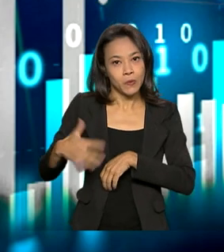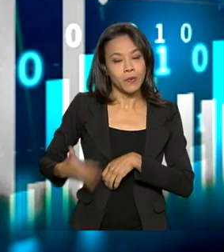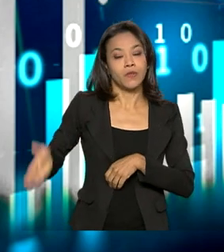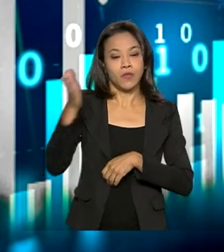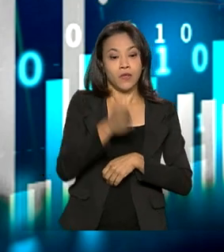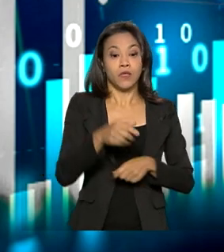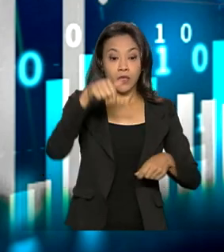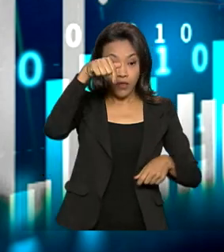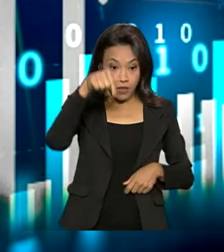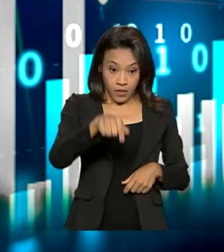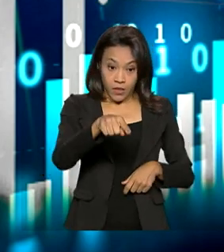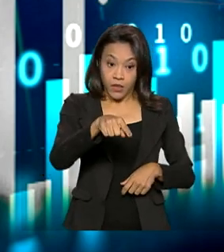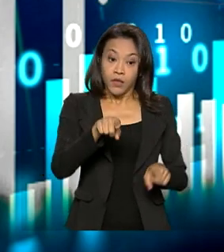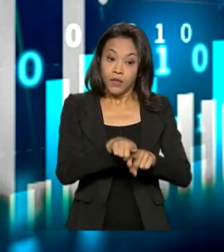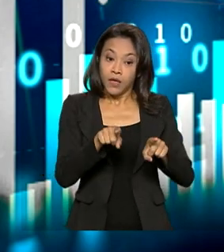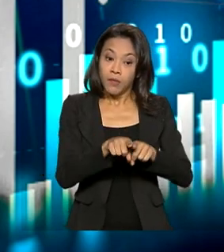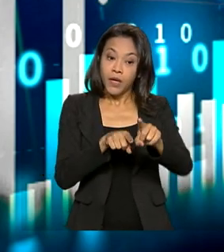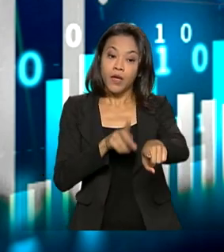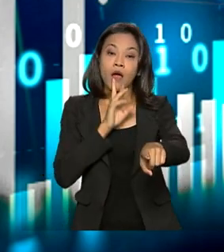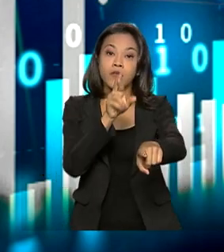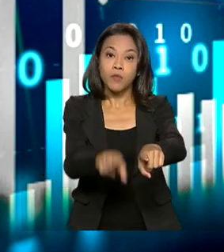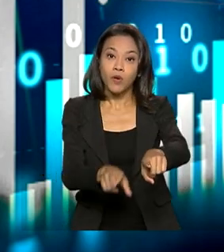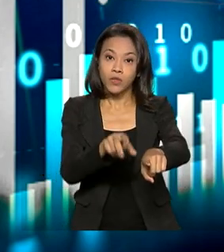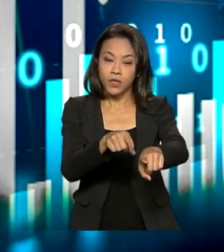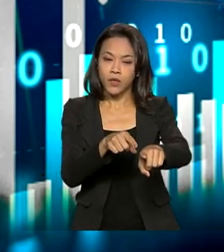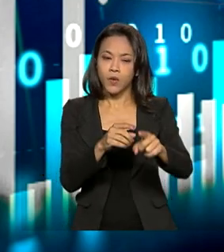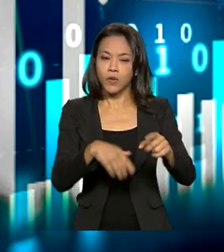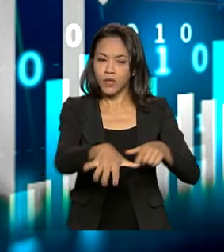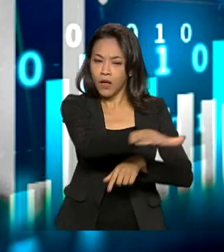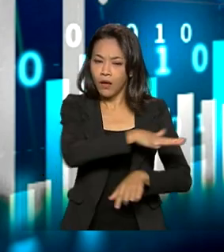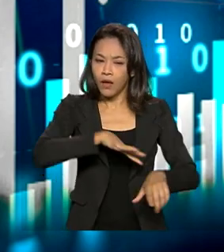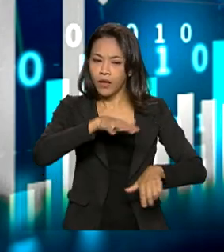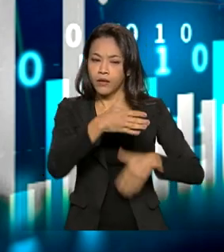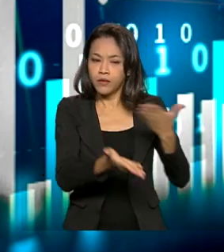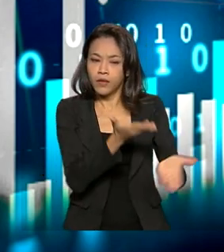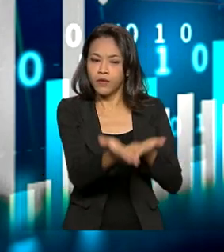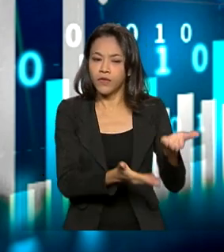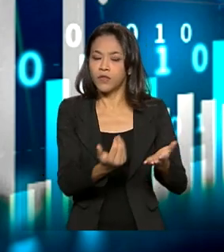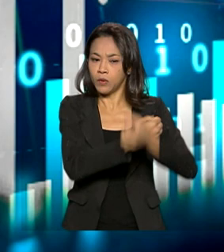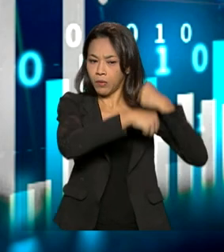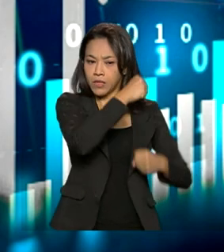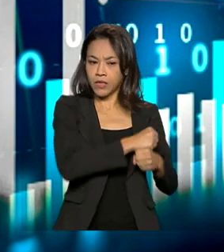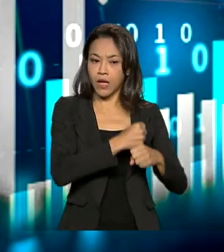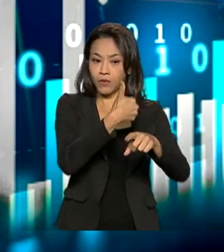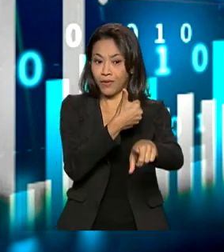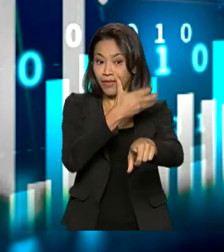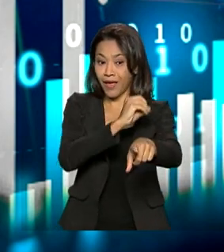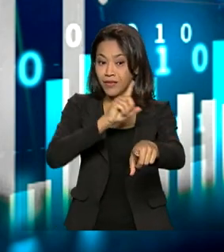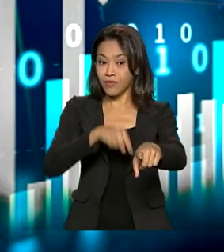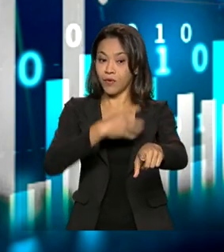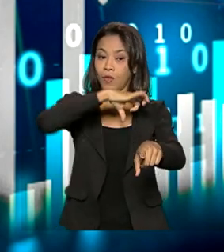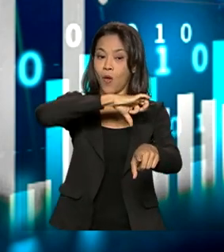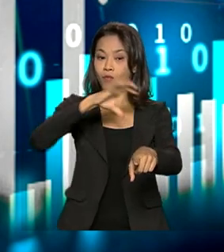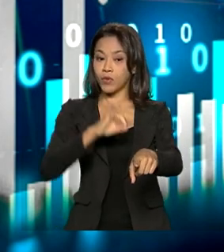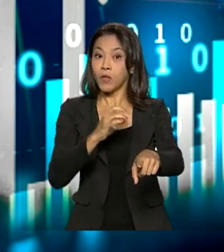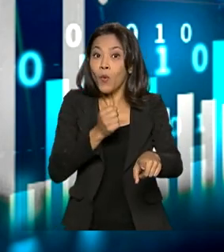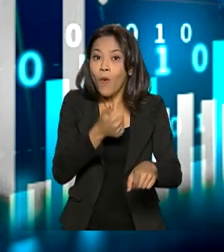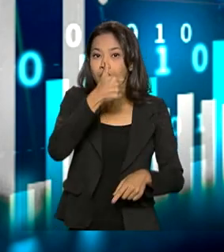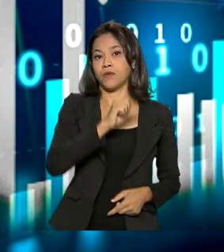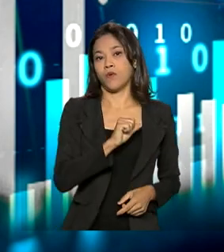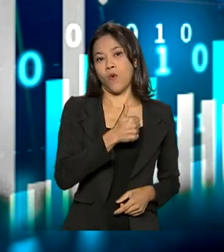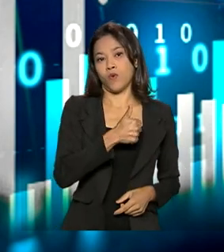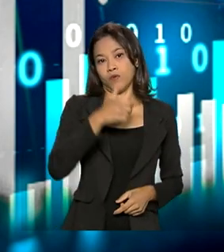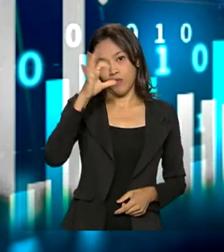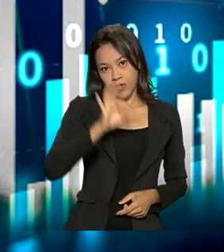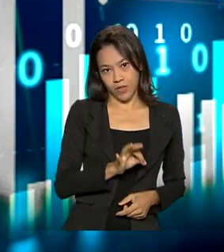também não ficou atrás. O setor de serviços cresceu, em 2021, 10,9%, quase 11%, também muito